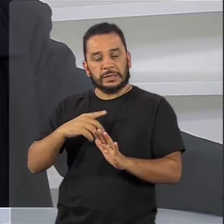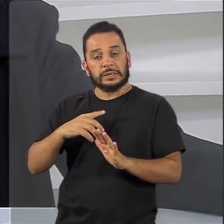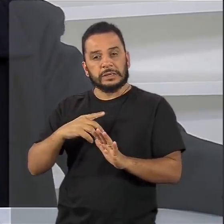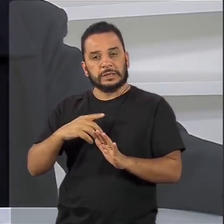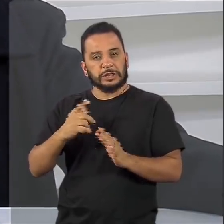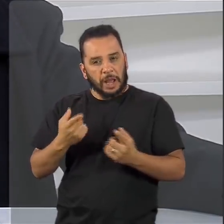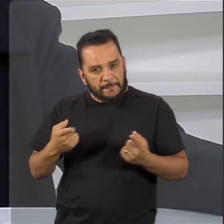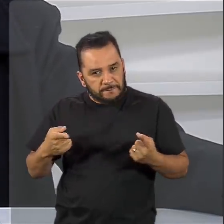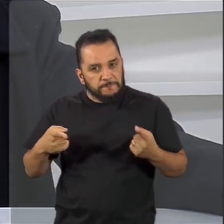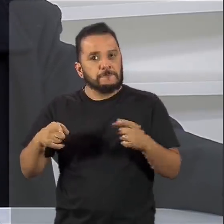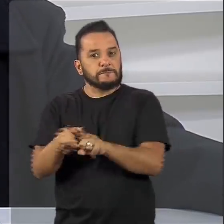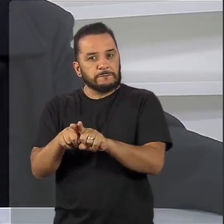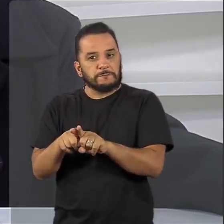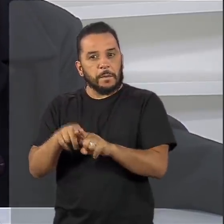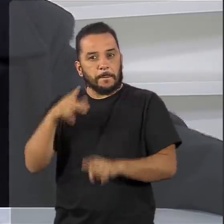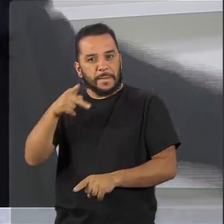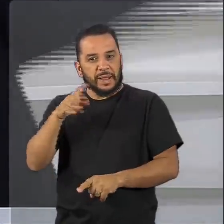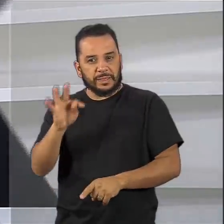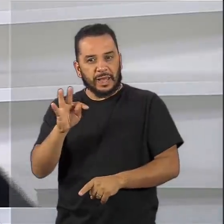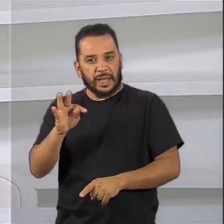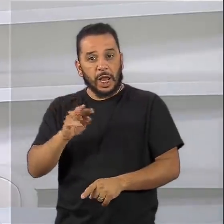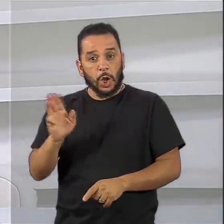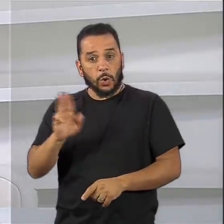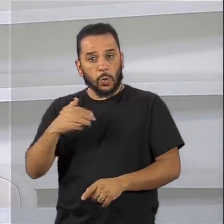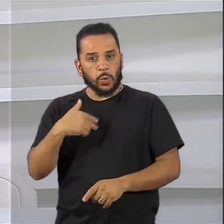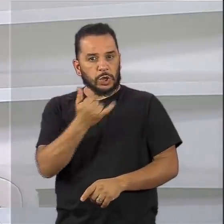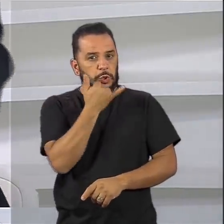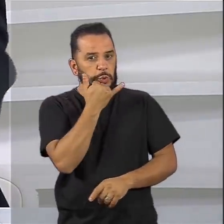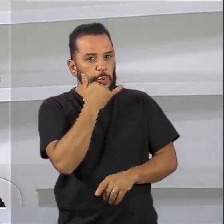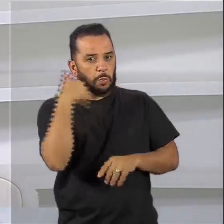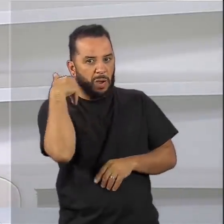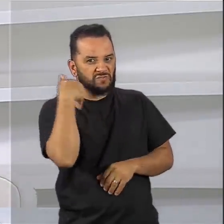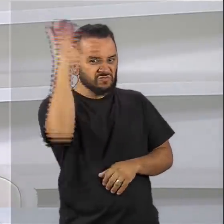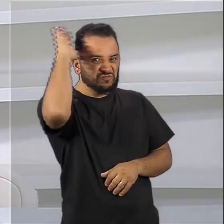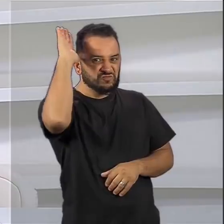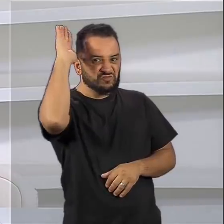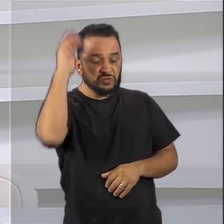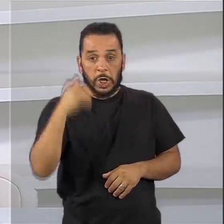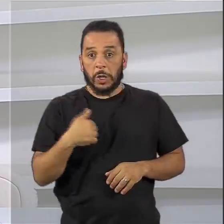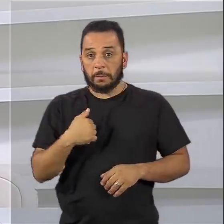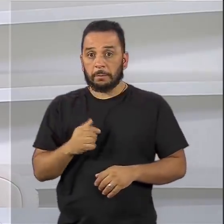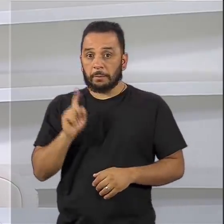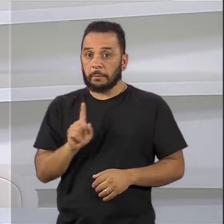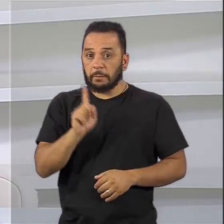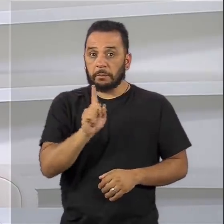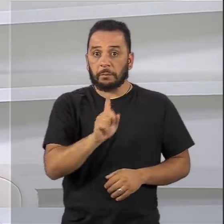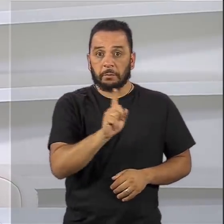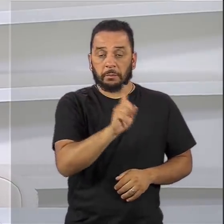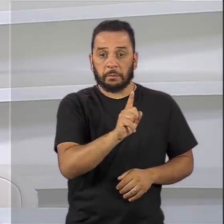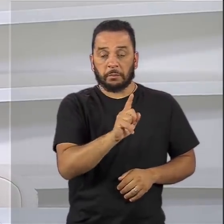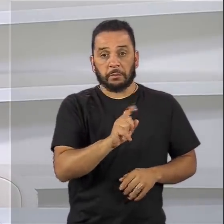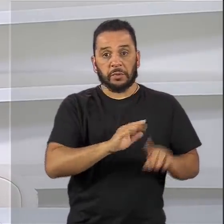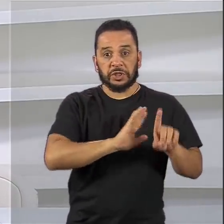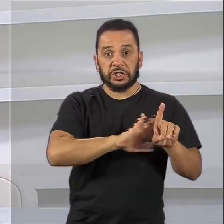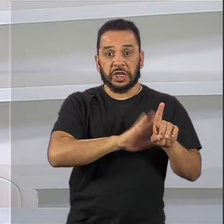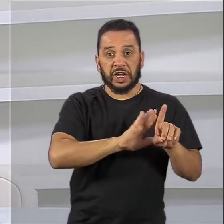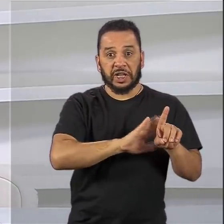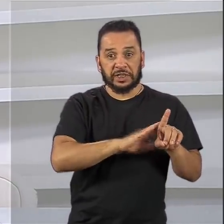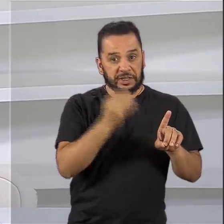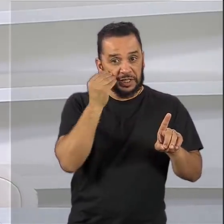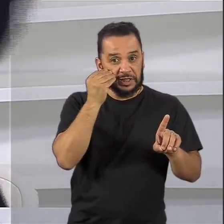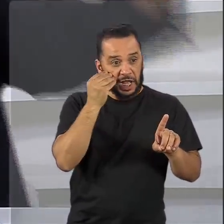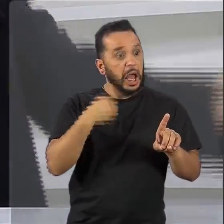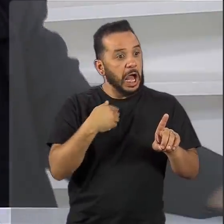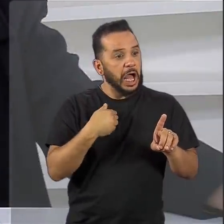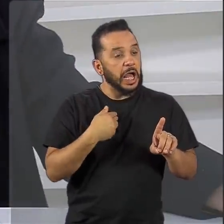dá-lhe um safanão. Aí ele vai para o outro lado e tenta tudo para ter o apoio do DEM. Aí não dá certo,